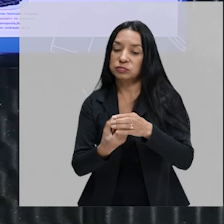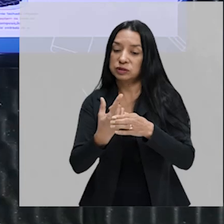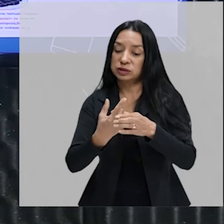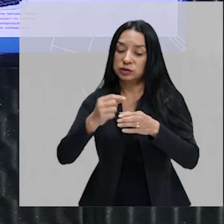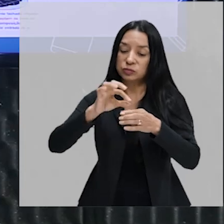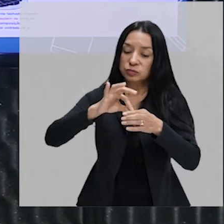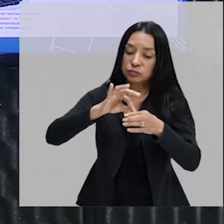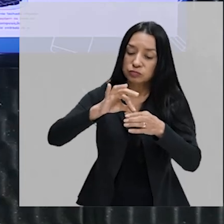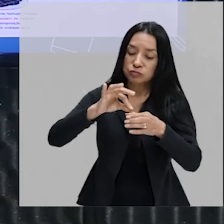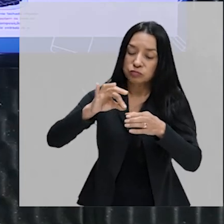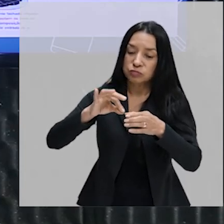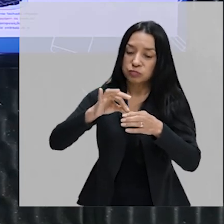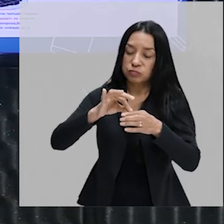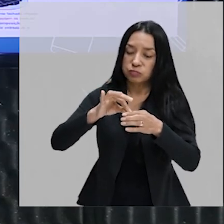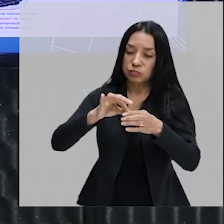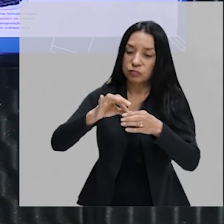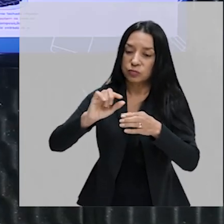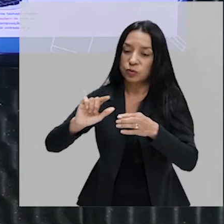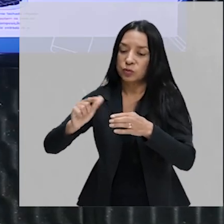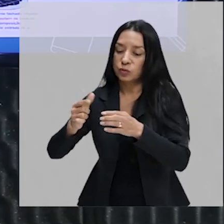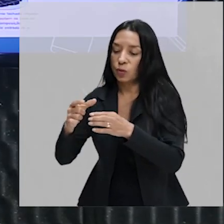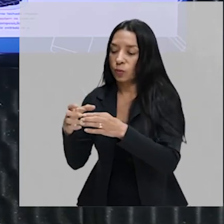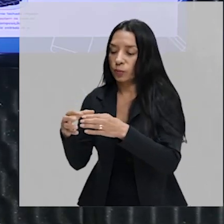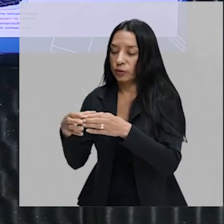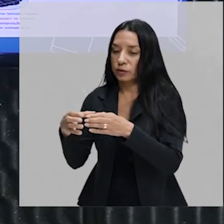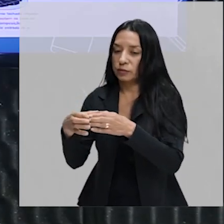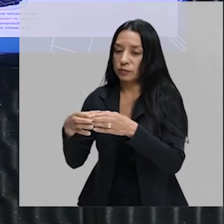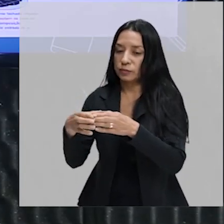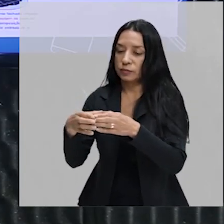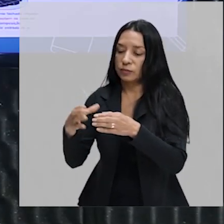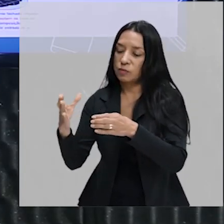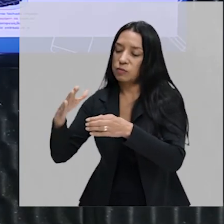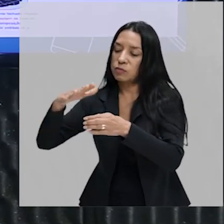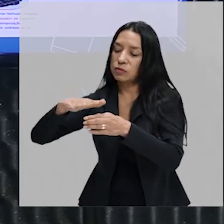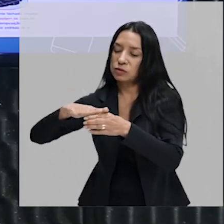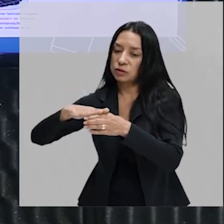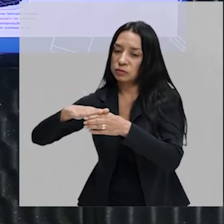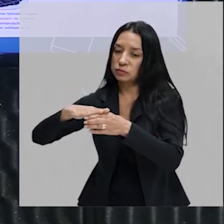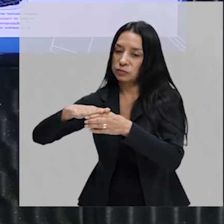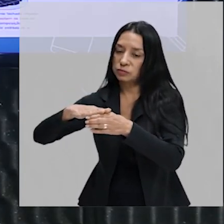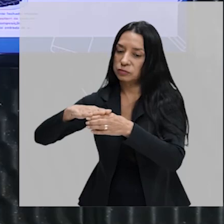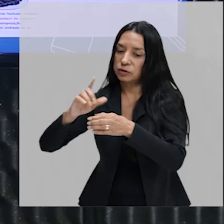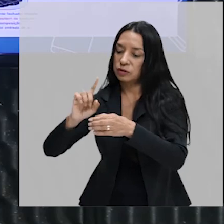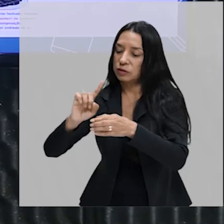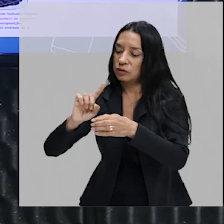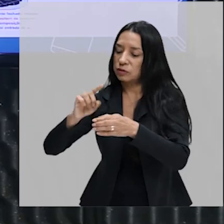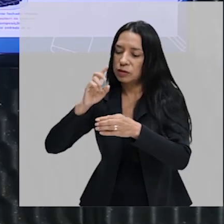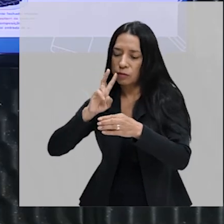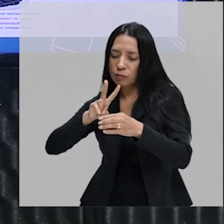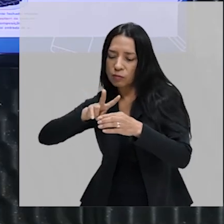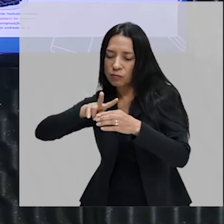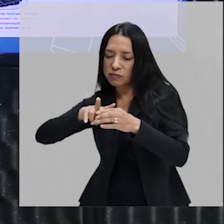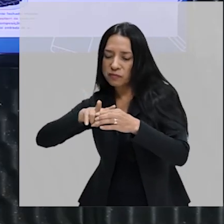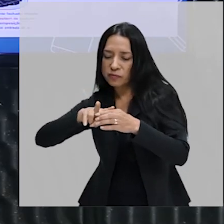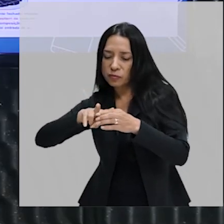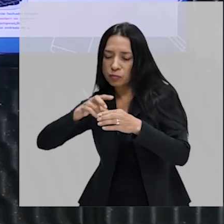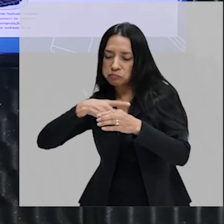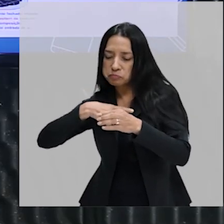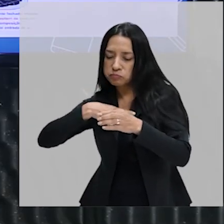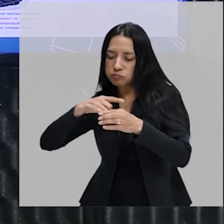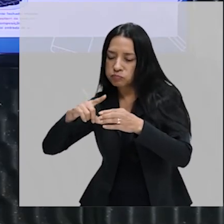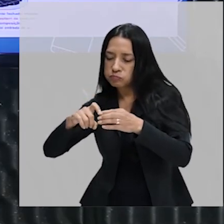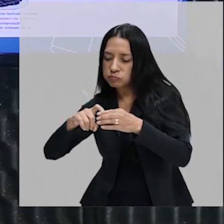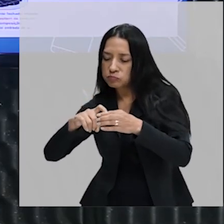tá? No frasco que estava aberto. Nesses outros dois frascos que estavam fechados, não se notou a presença